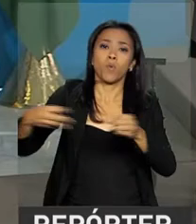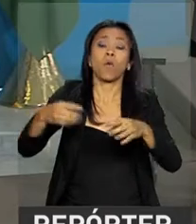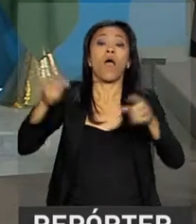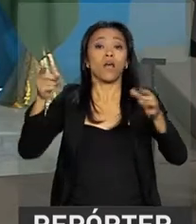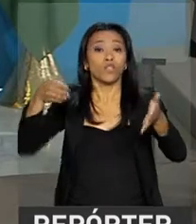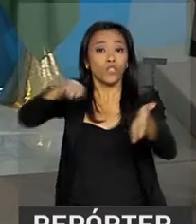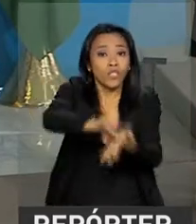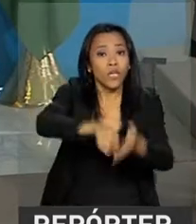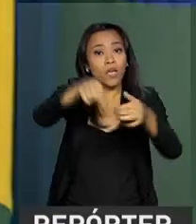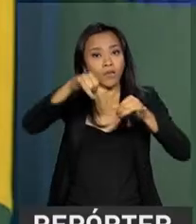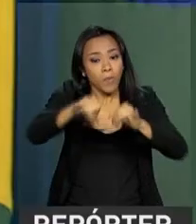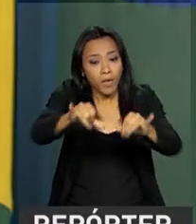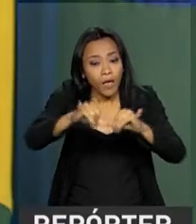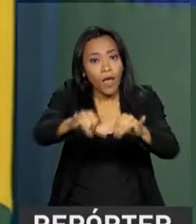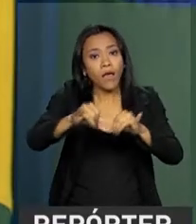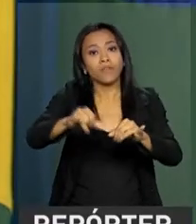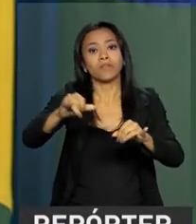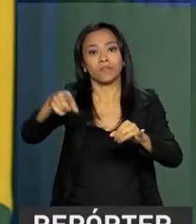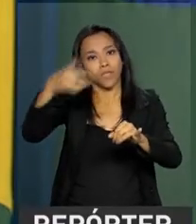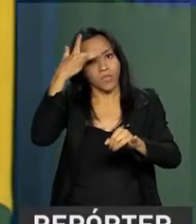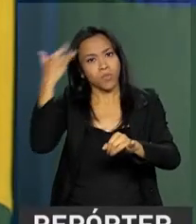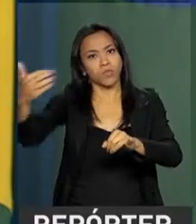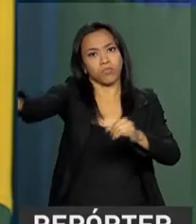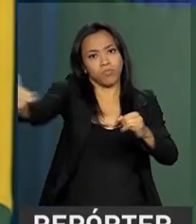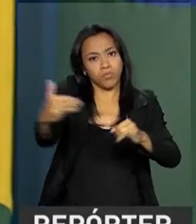vai para o cidadão